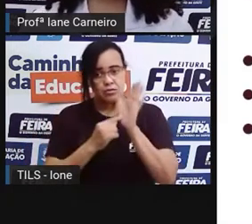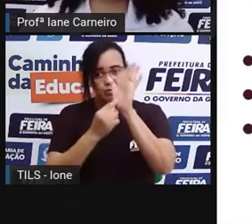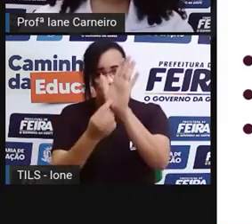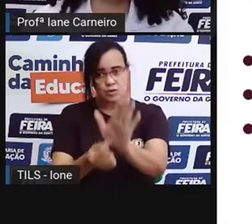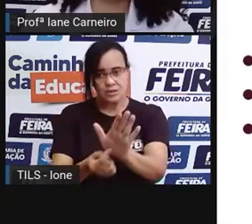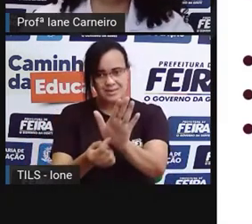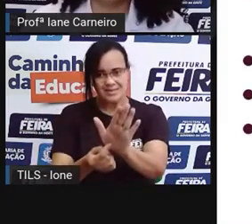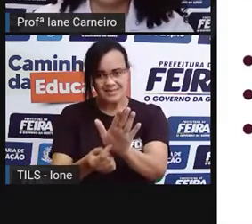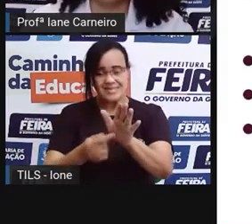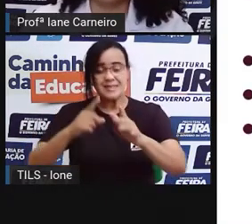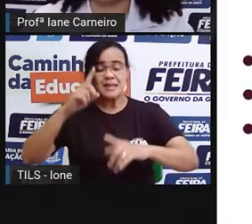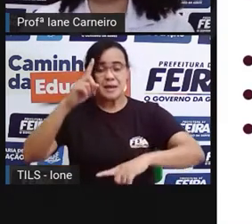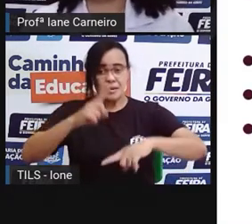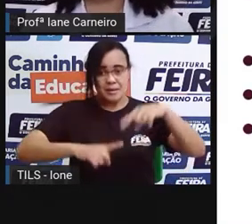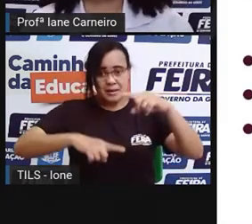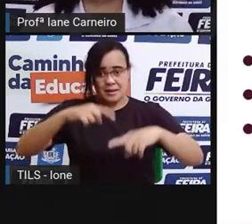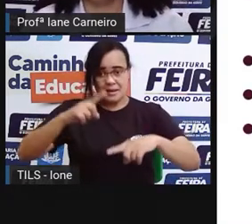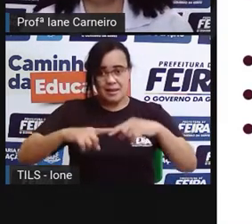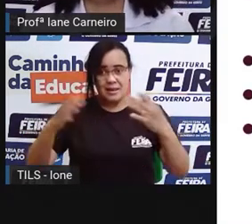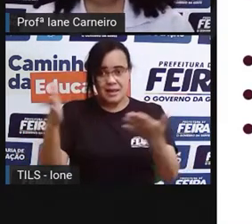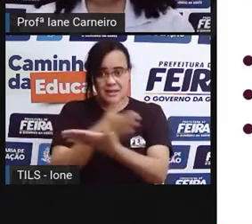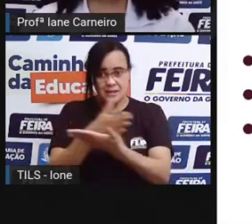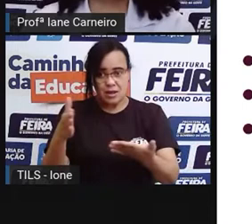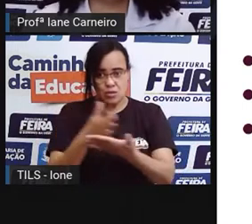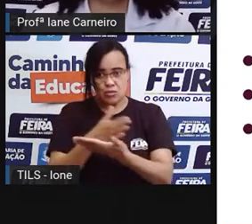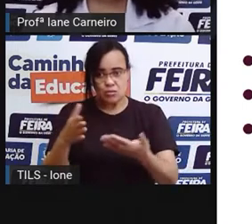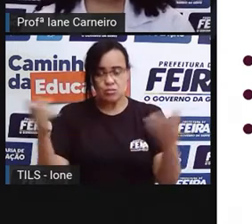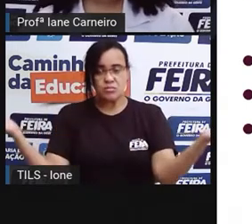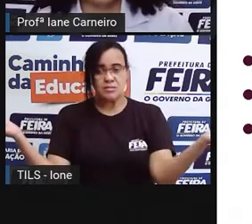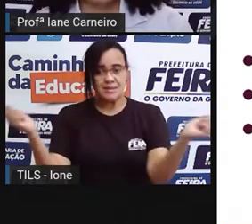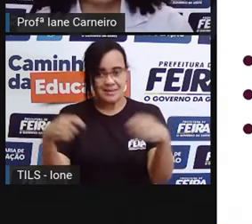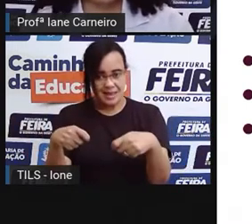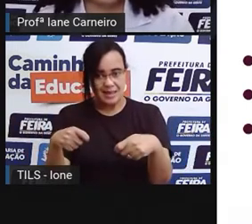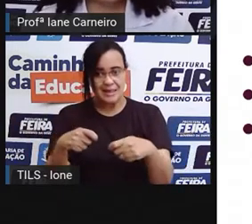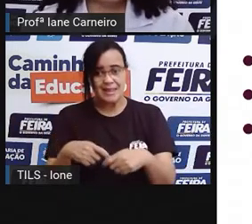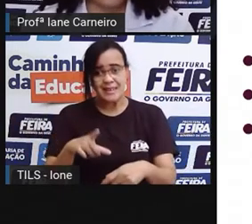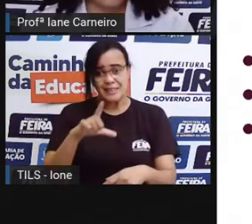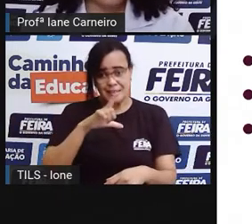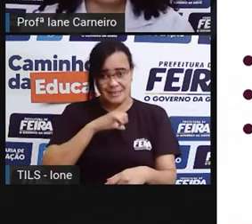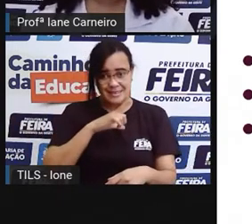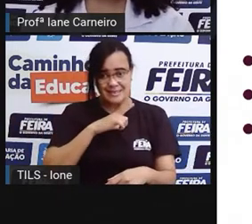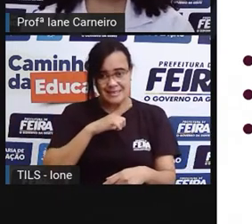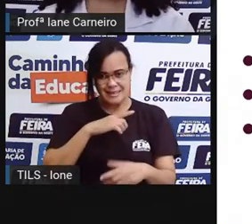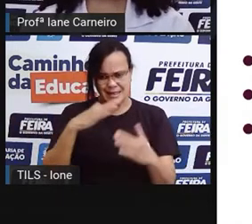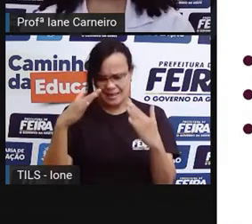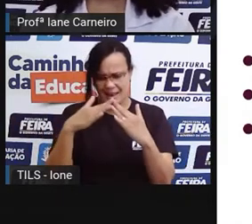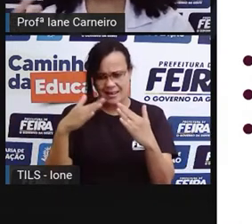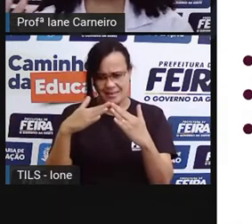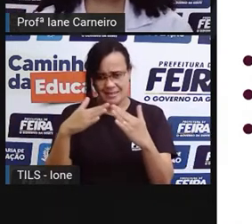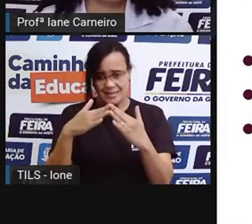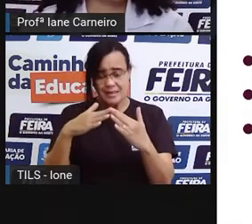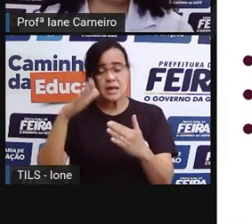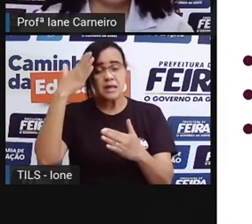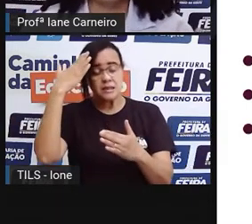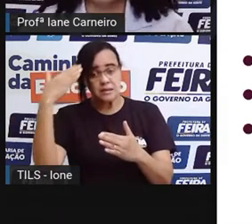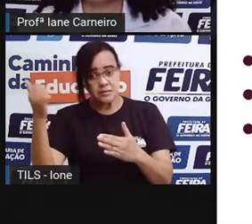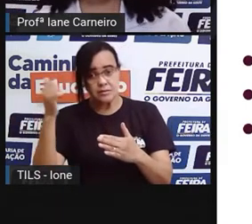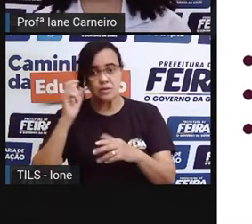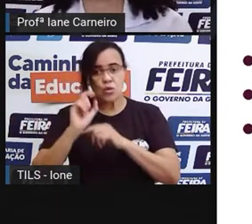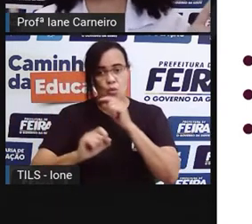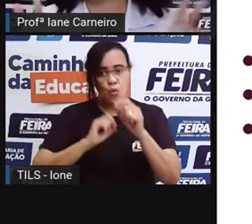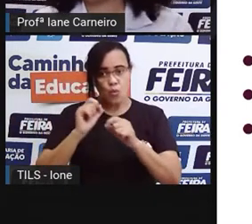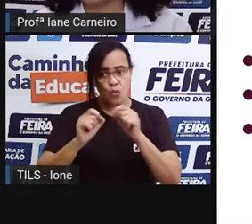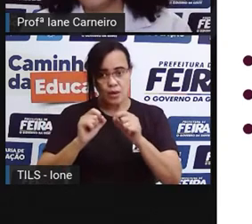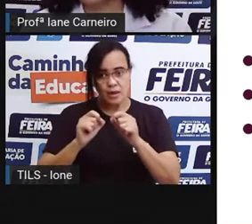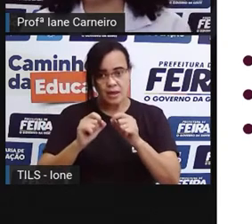alguns materiais que podem ser reciclados. E aí, se você tiver algum deles na sua casa, você já sabe. Né? Quando for aí aparecer na sua